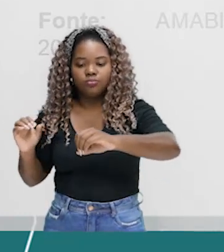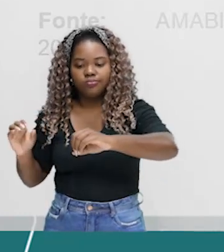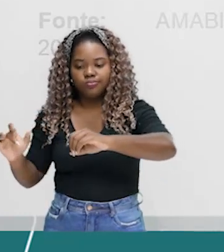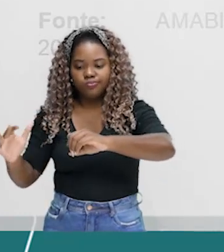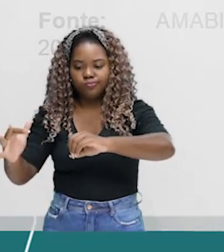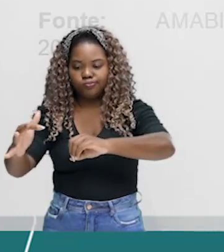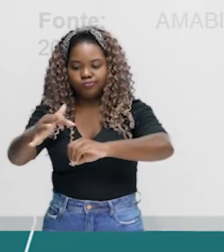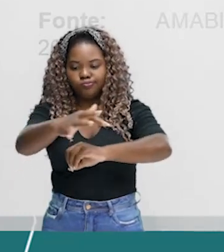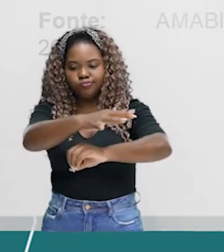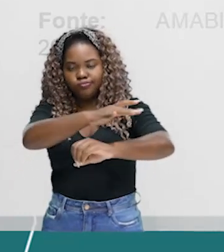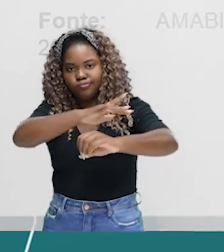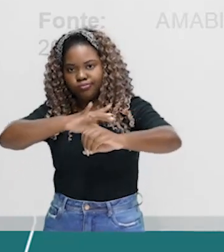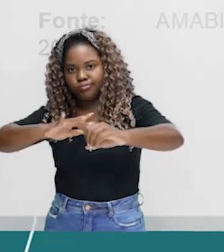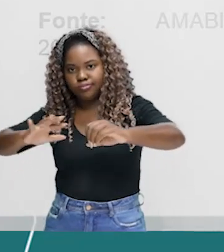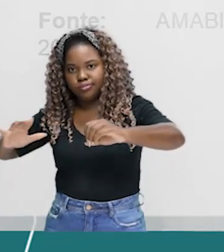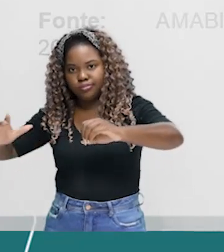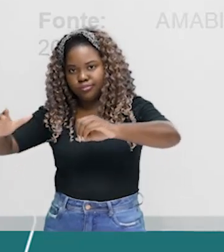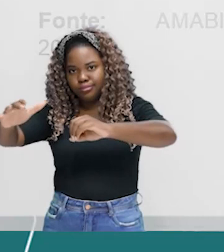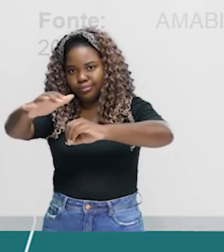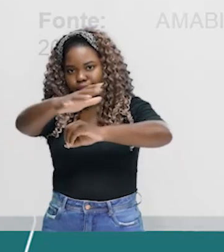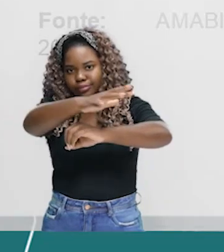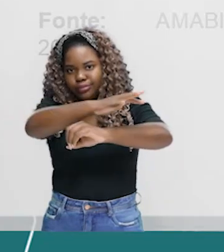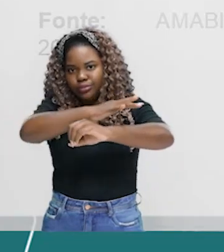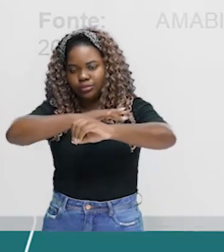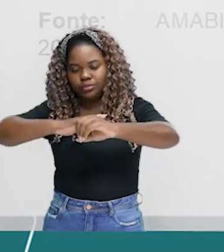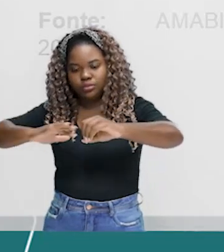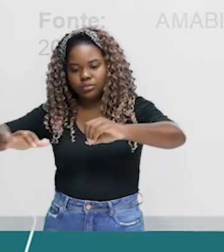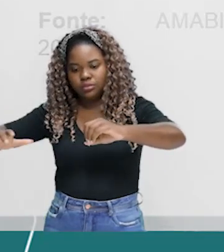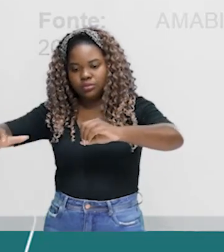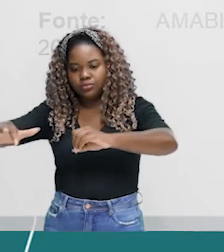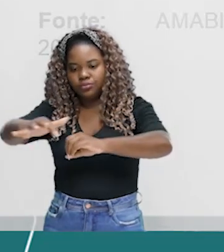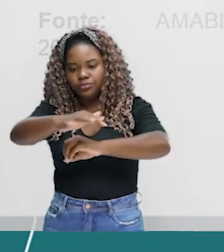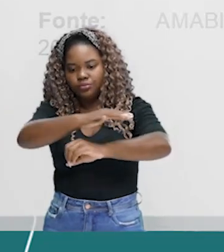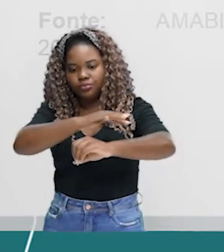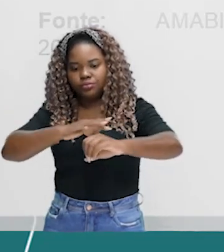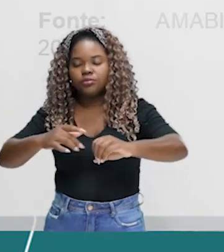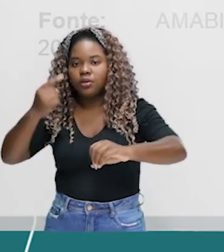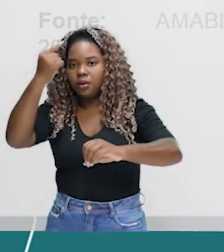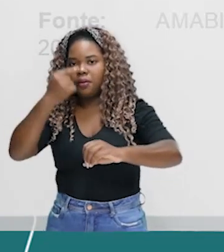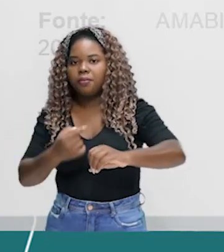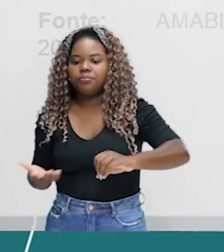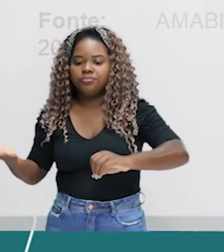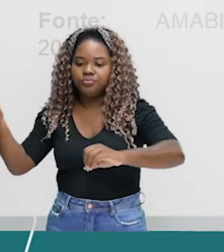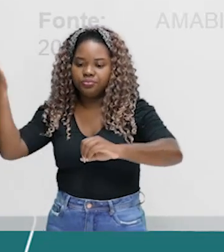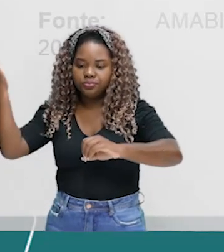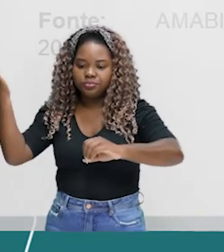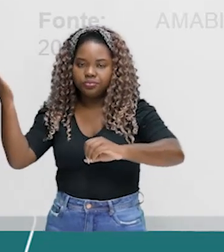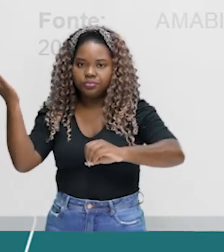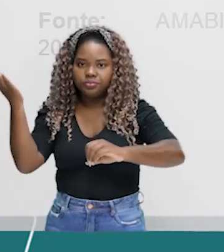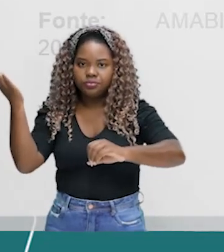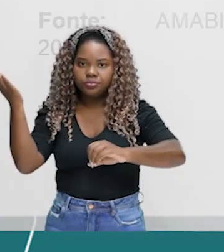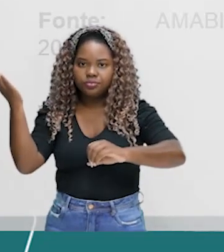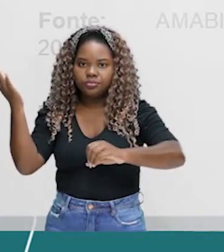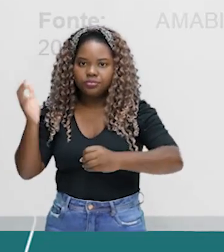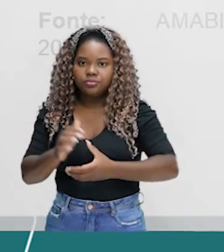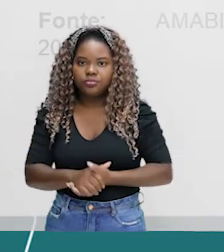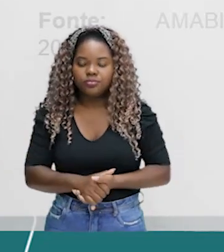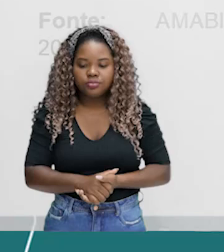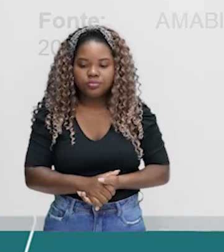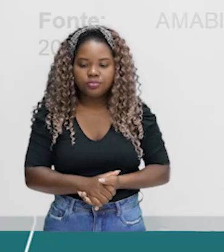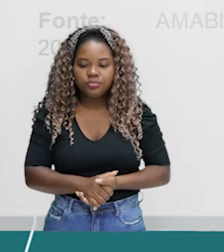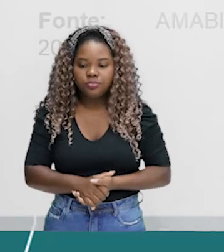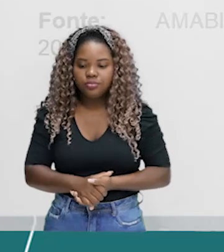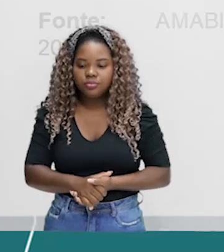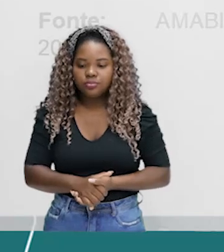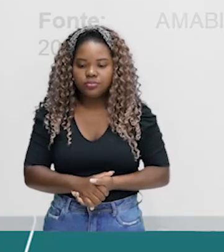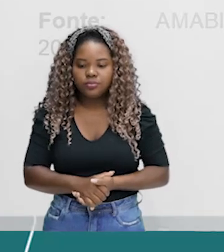Sol e ela foi gerando, pessoal, aglomerados. Esses aglomerados, como vocês podem ver nessa imagem aqui,